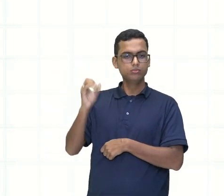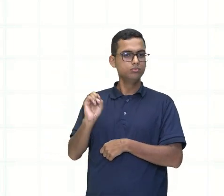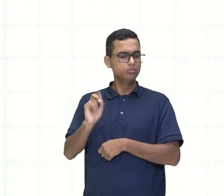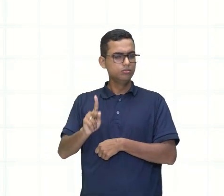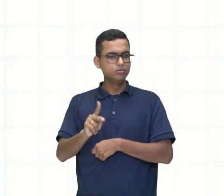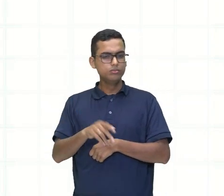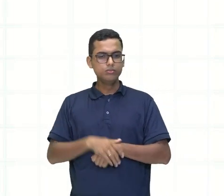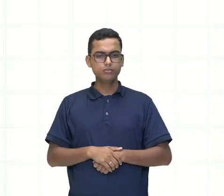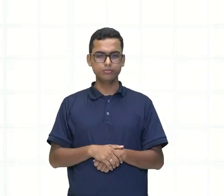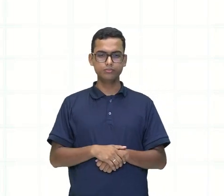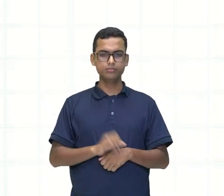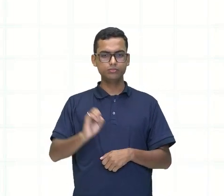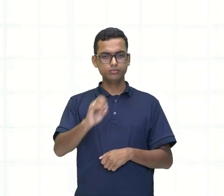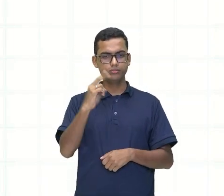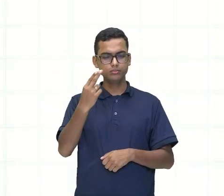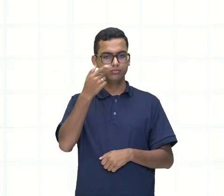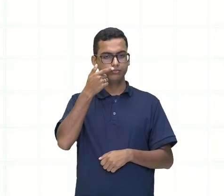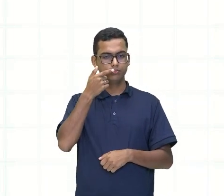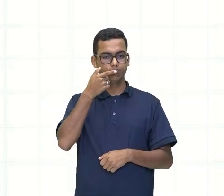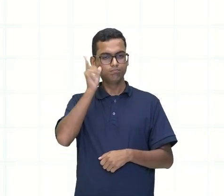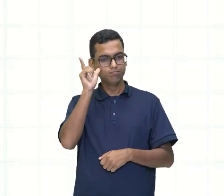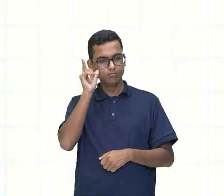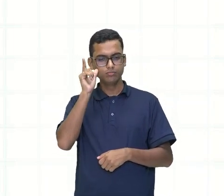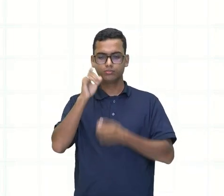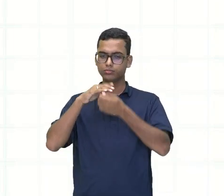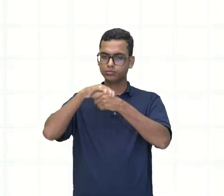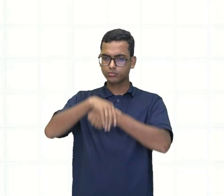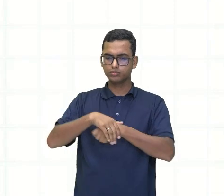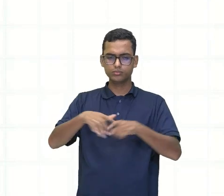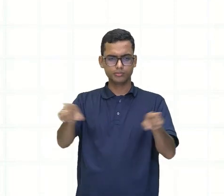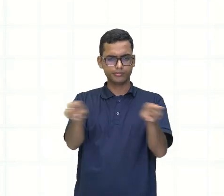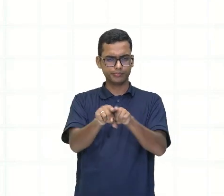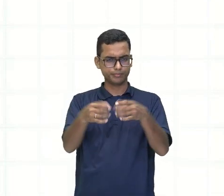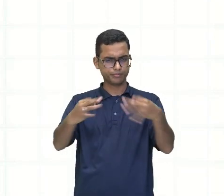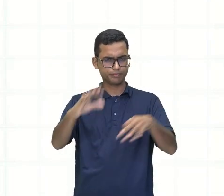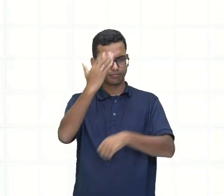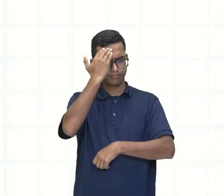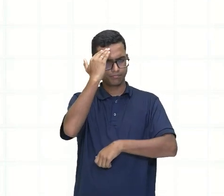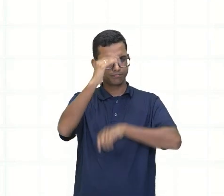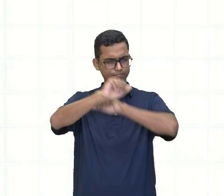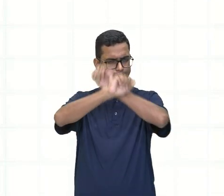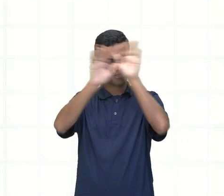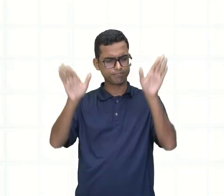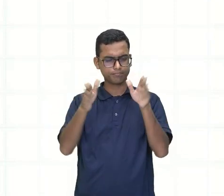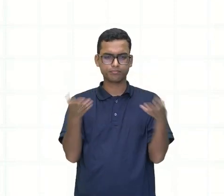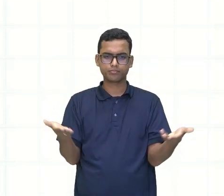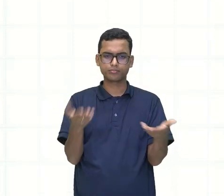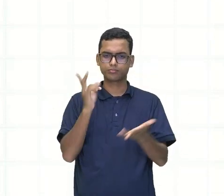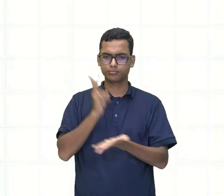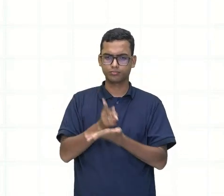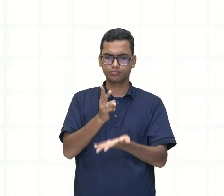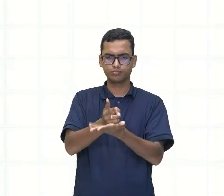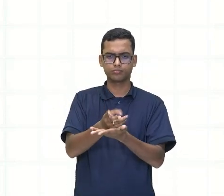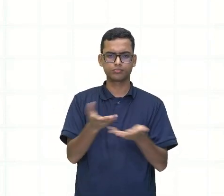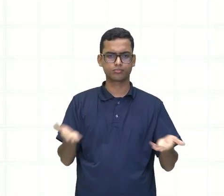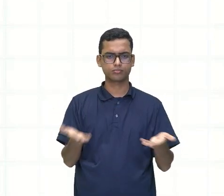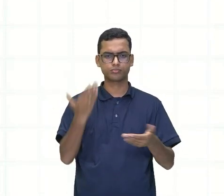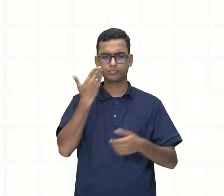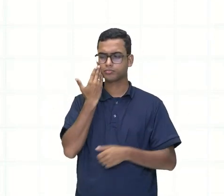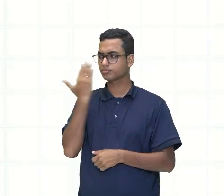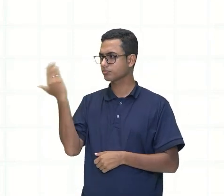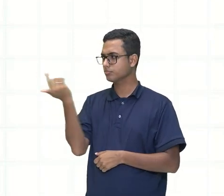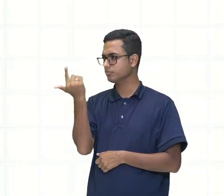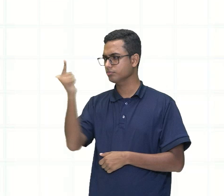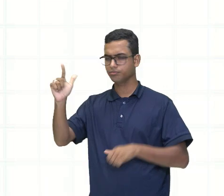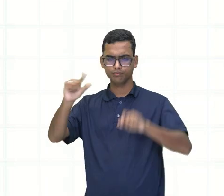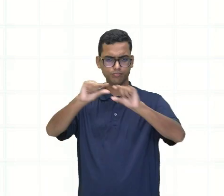Ou ontem, certo? Ontem à noite, certo, people? Continuando agora, vamos ver mais algumas expressões